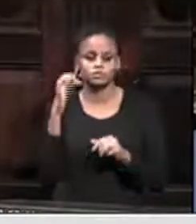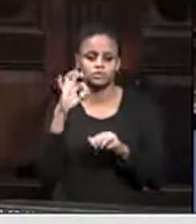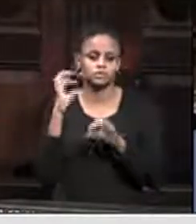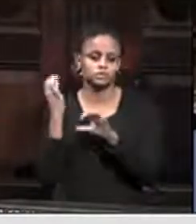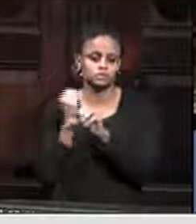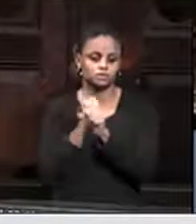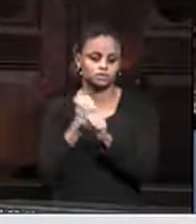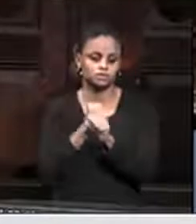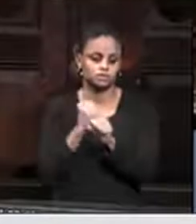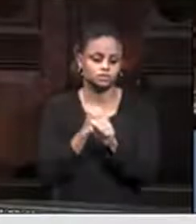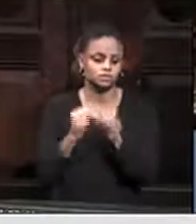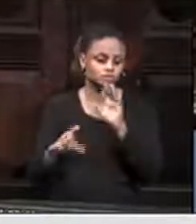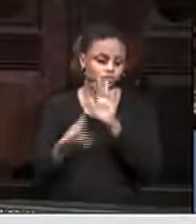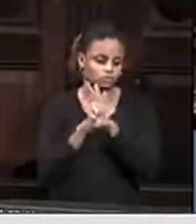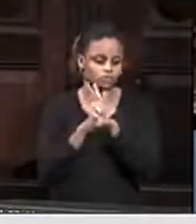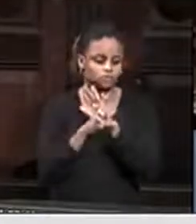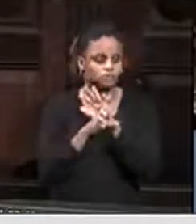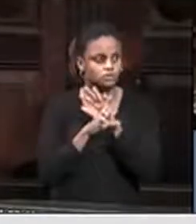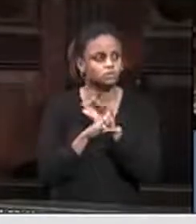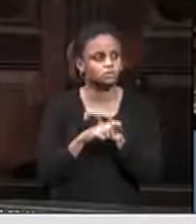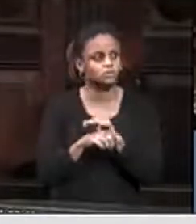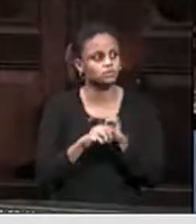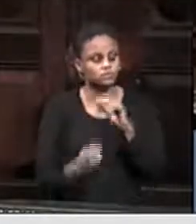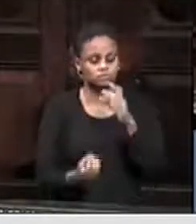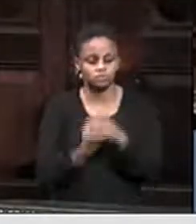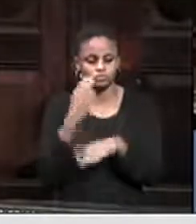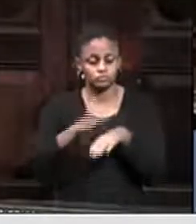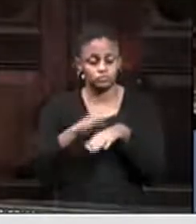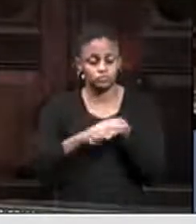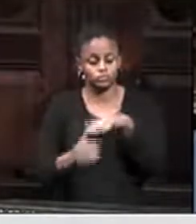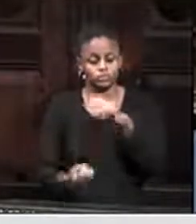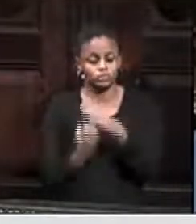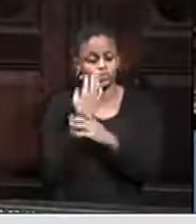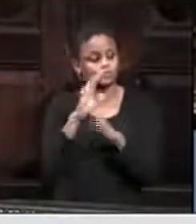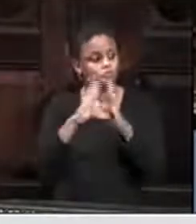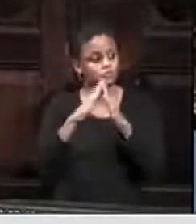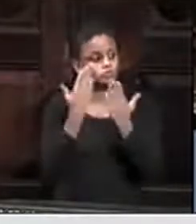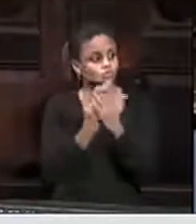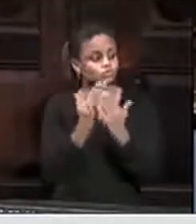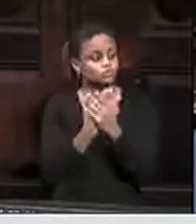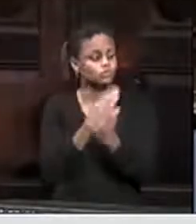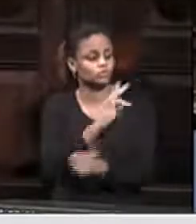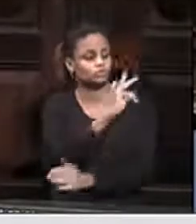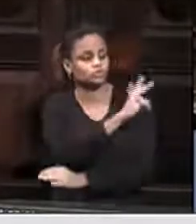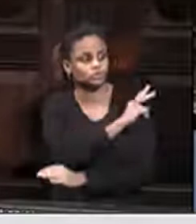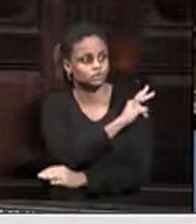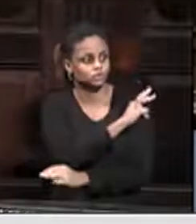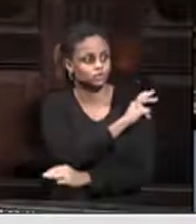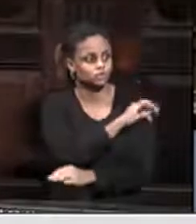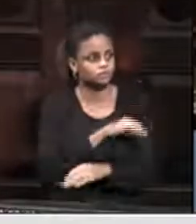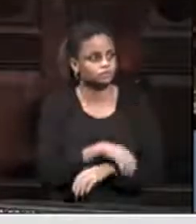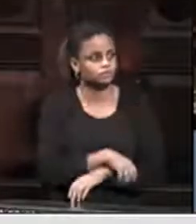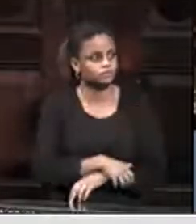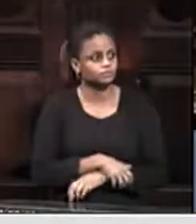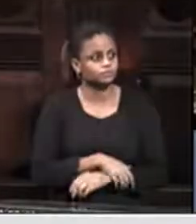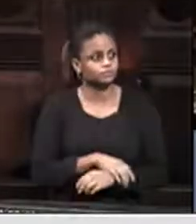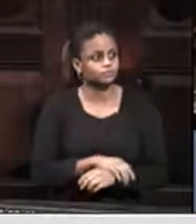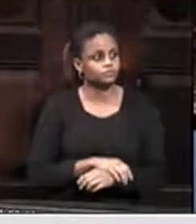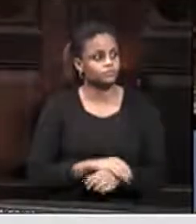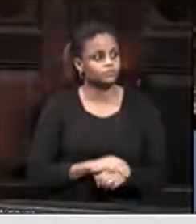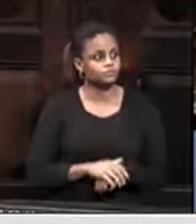lei que instituiu a Rede Federal de Educação Profissional e Tecnológica na forma dos institutos federais. Mas eu quero